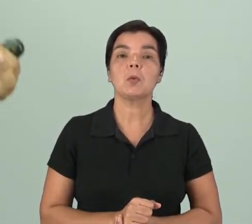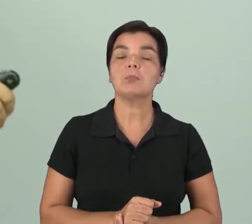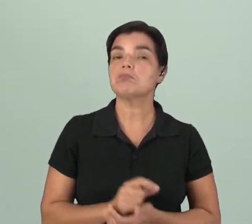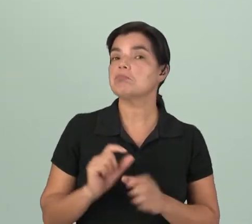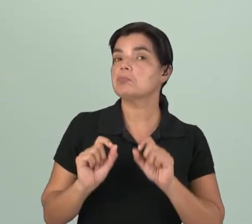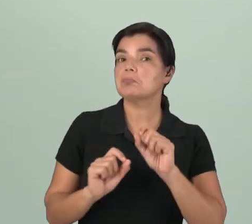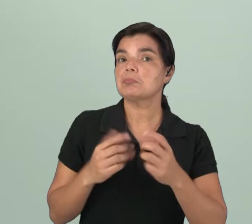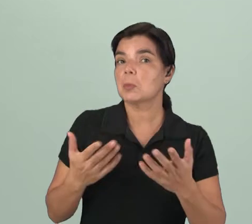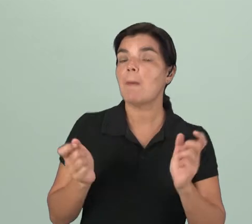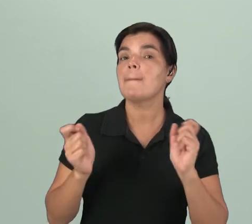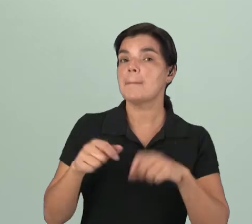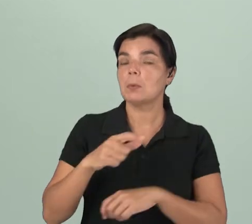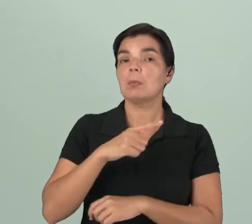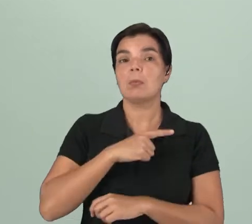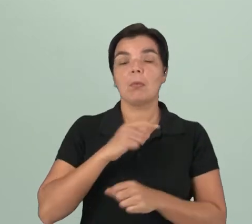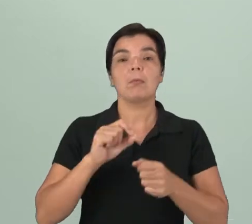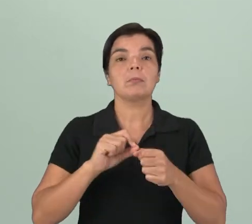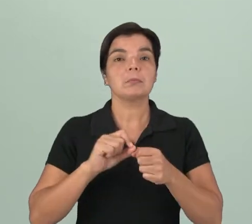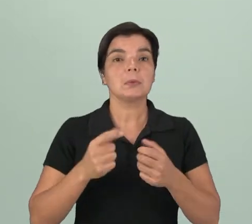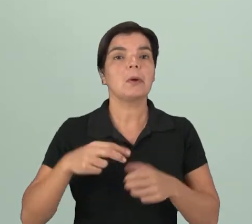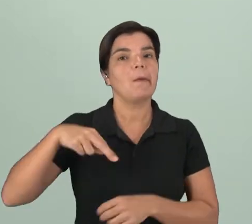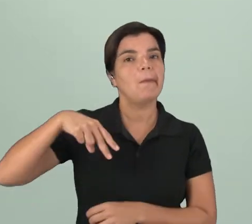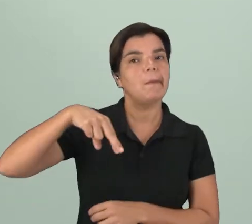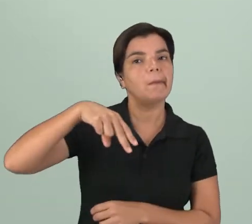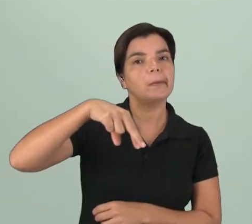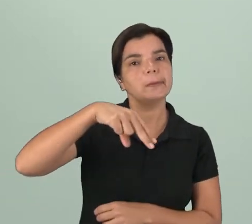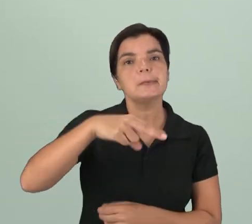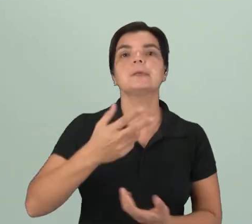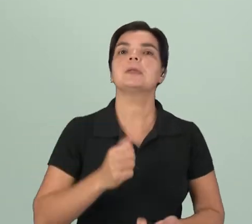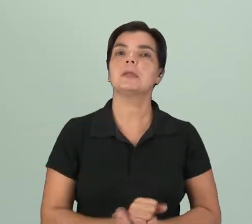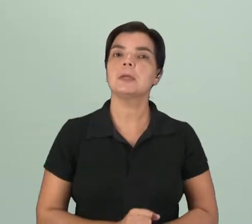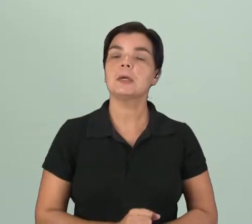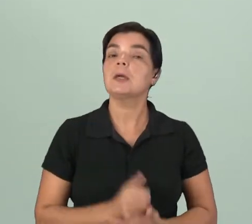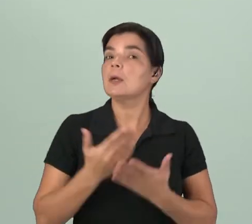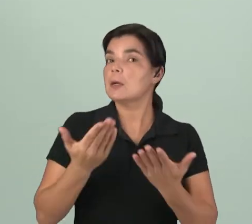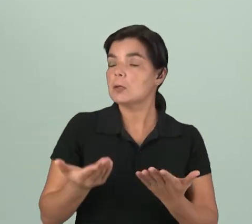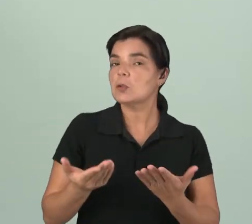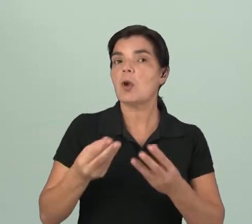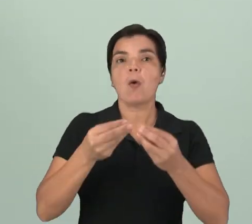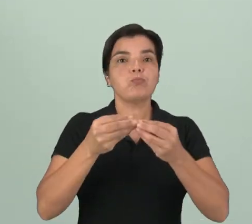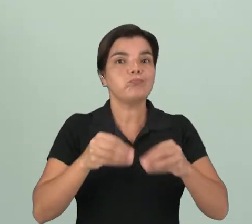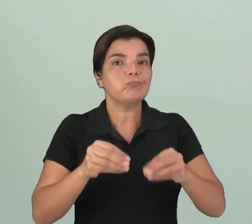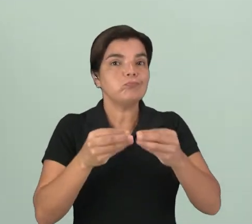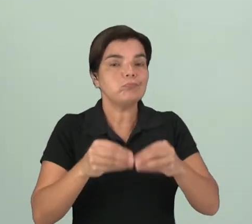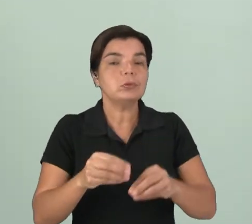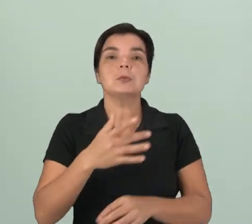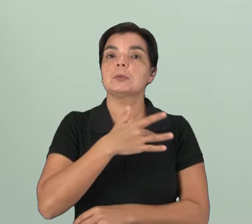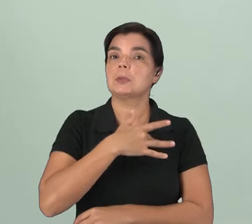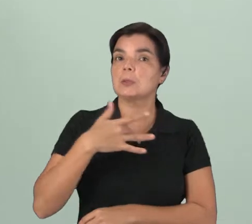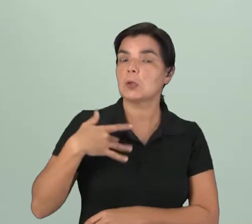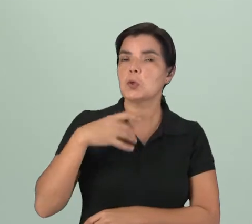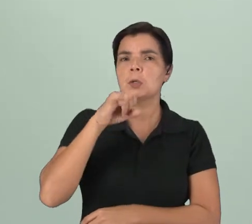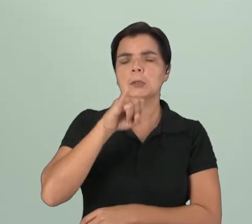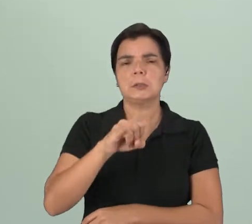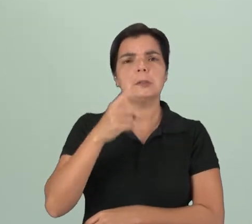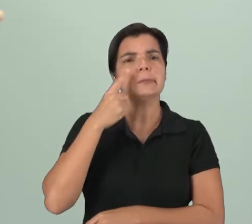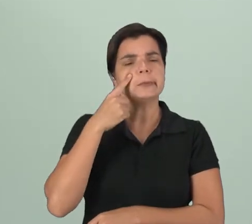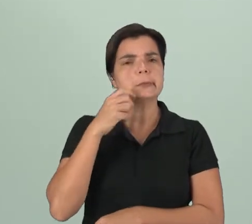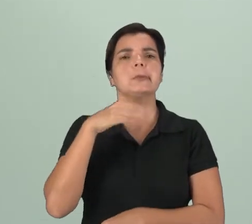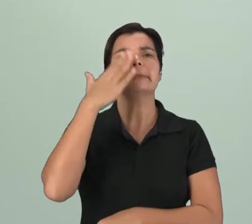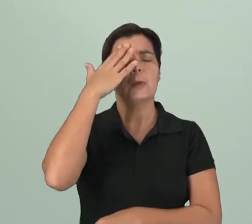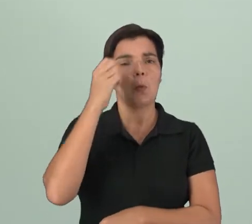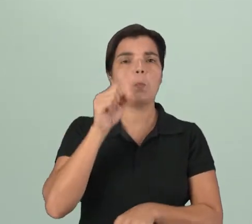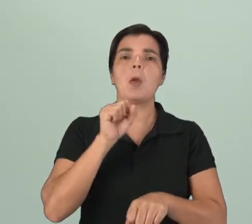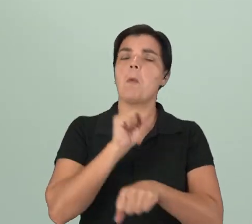o mínimo que ele poderia ter feito, né? Andar, sair um pouco, e aí isso prejudica na sua saúde. Então, se você maneirar